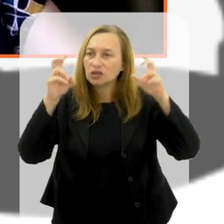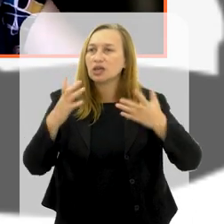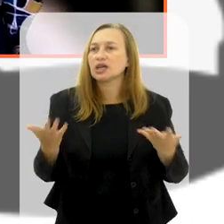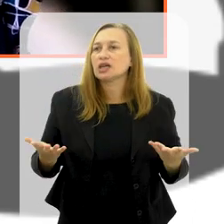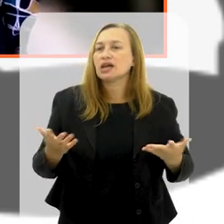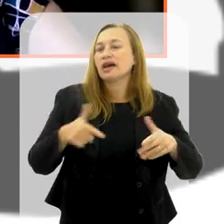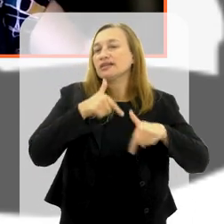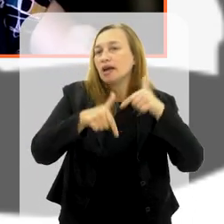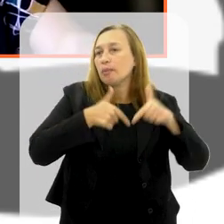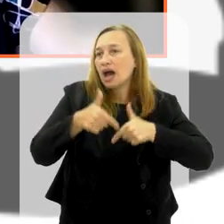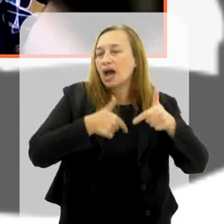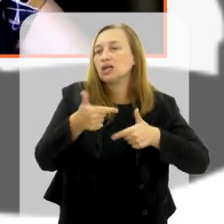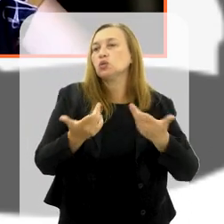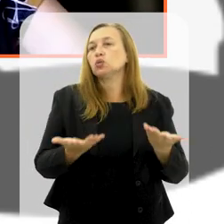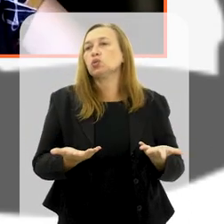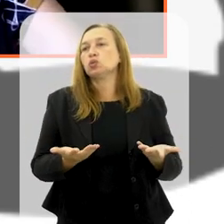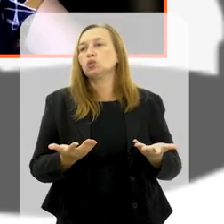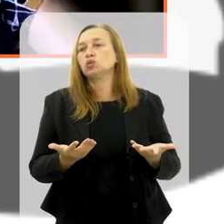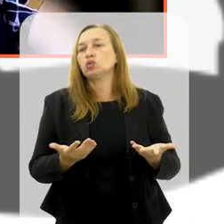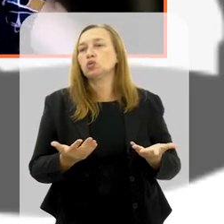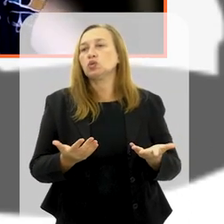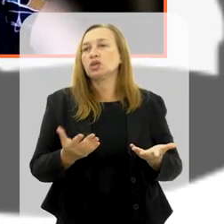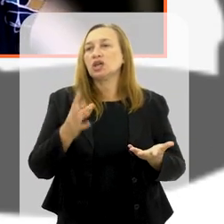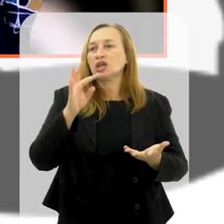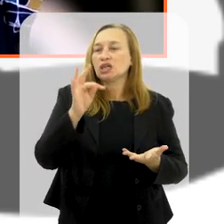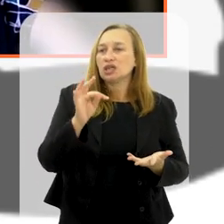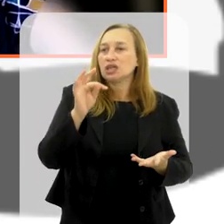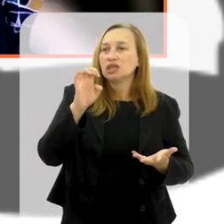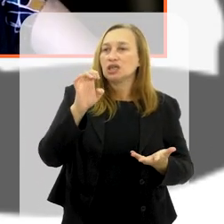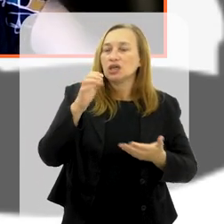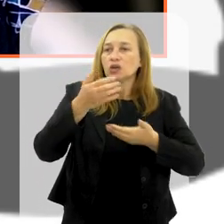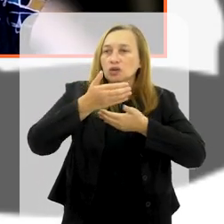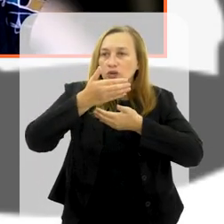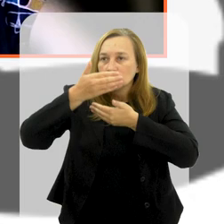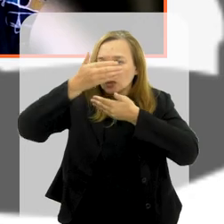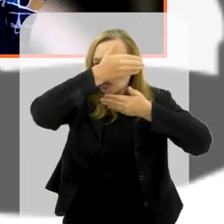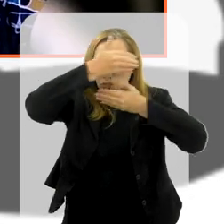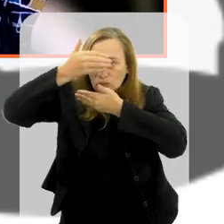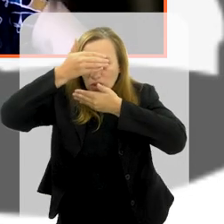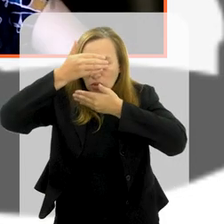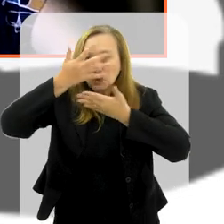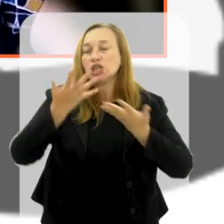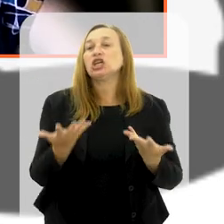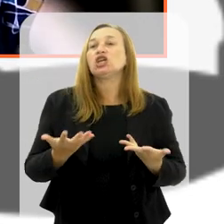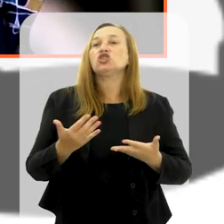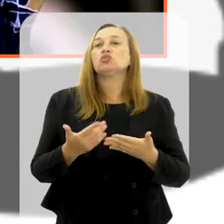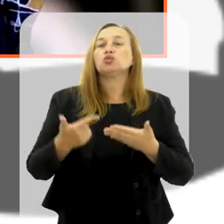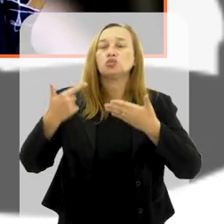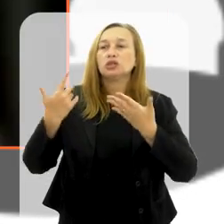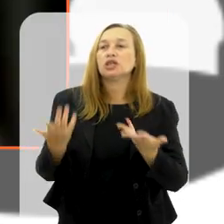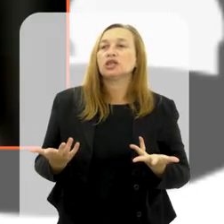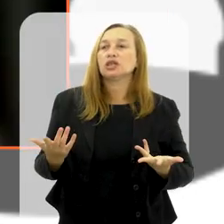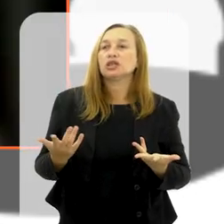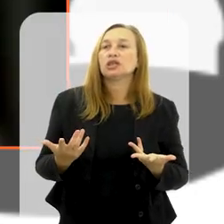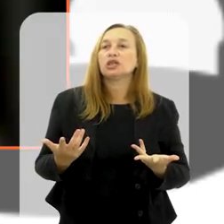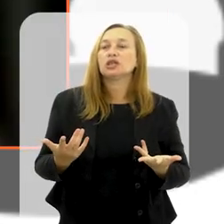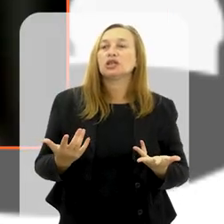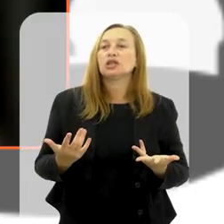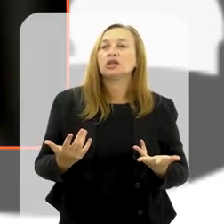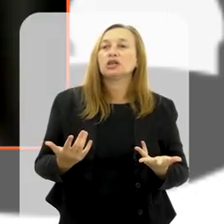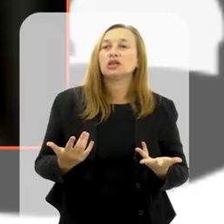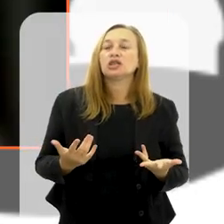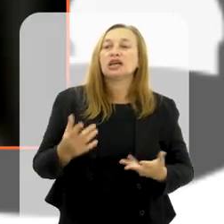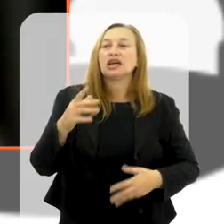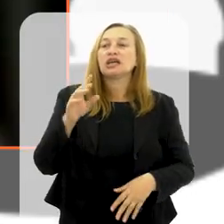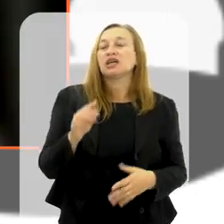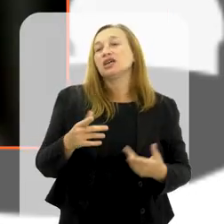exemplo, emprego, terrorismo, isso tudo já surgiu em anos anteriores, né? E ficou na trilha chamada